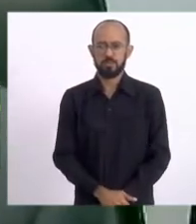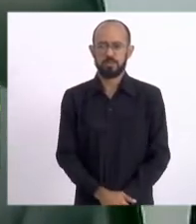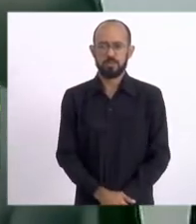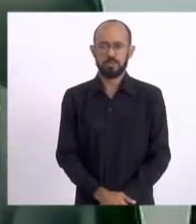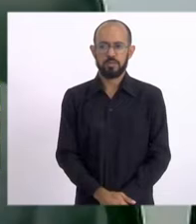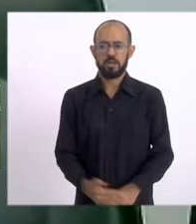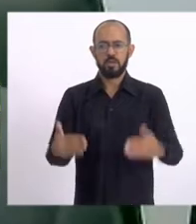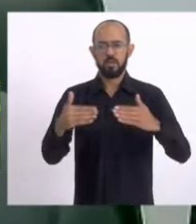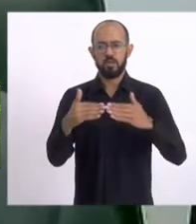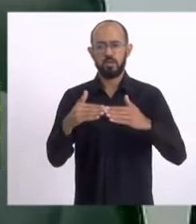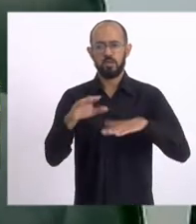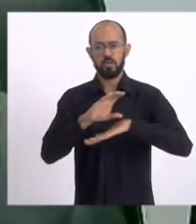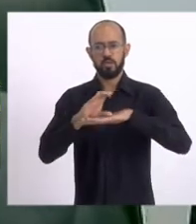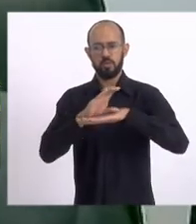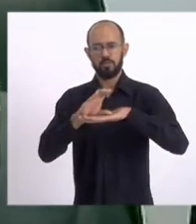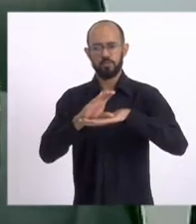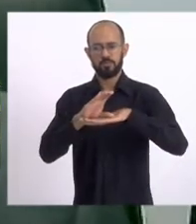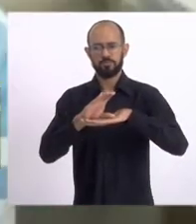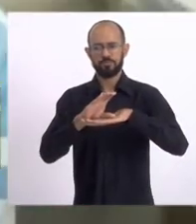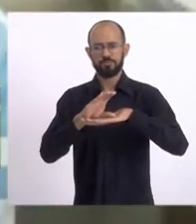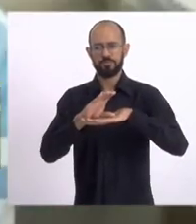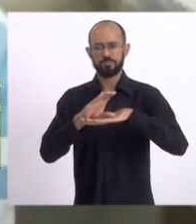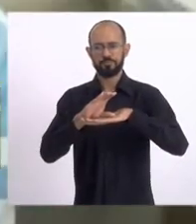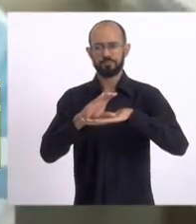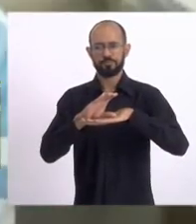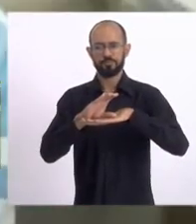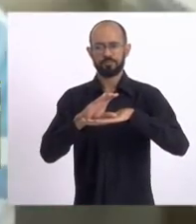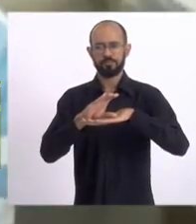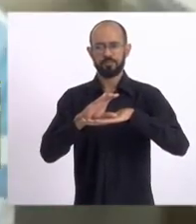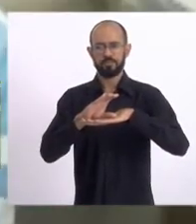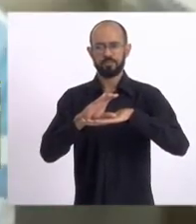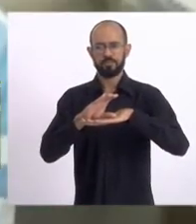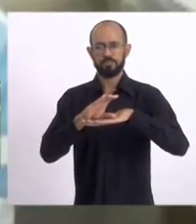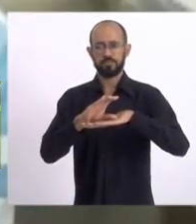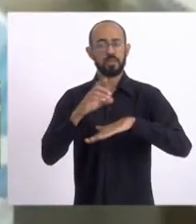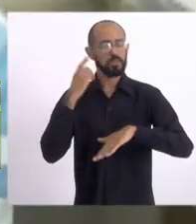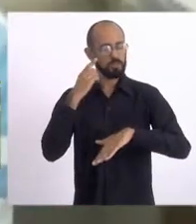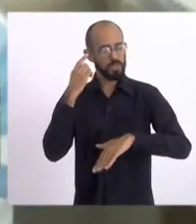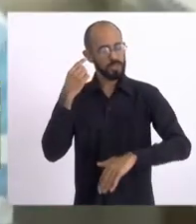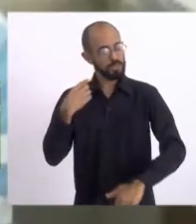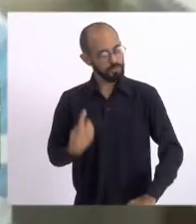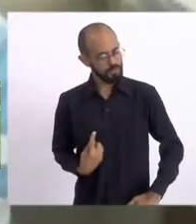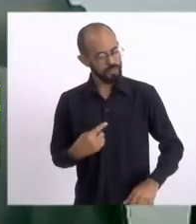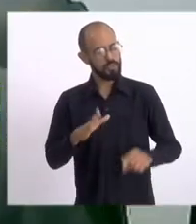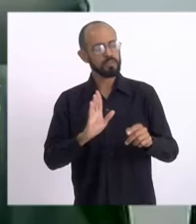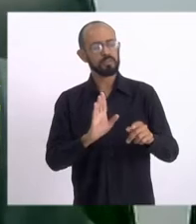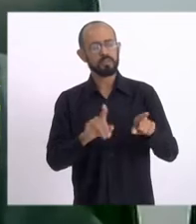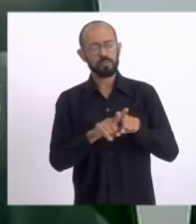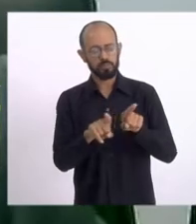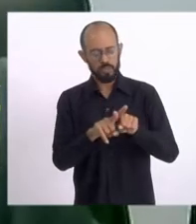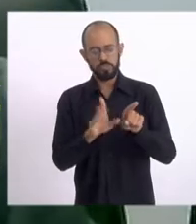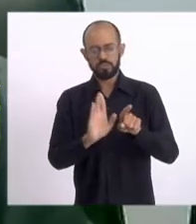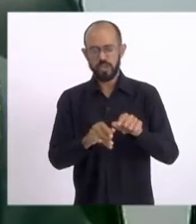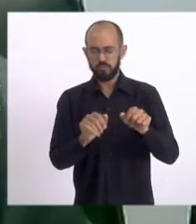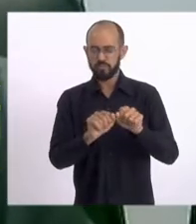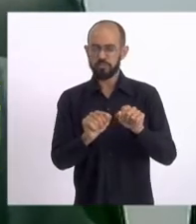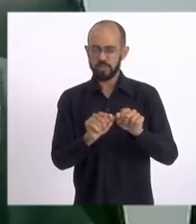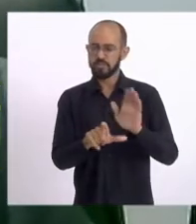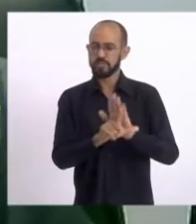Parecer pela constitucionalidade. Deputada Dani também já abordou esse tema em lei, né? Mas vamos ver.